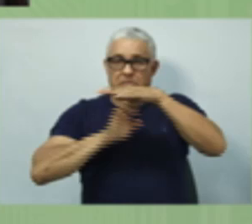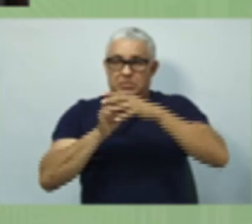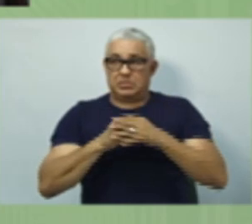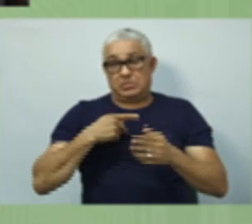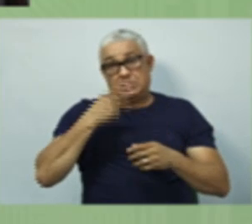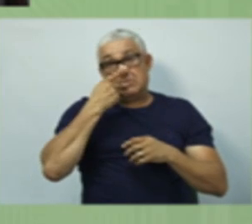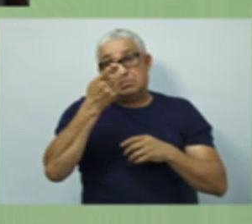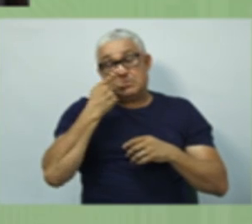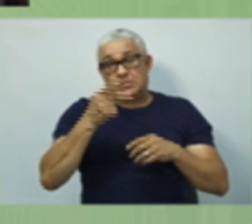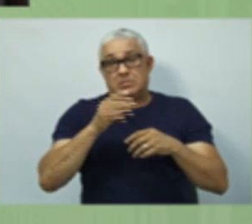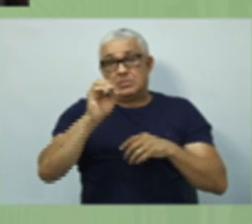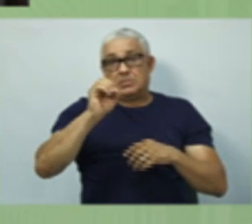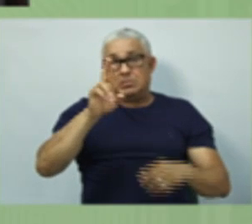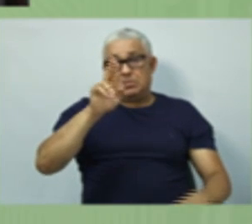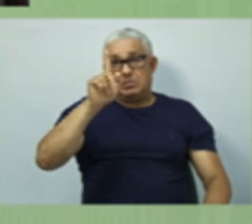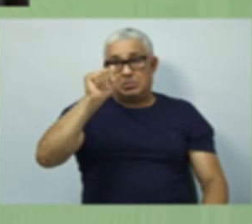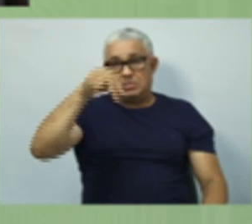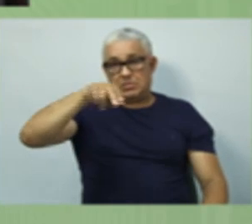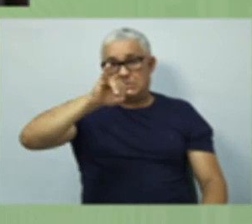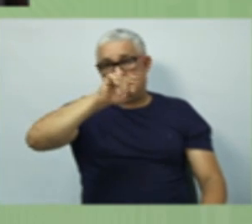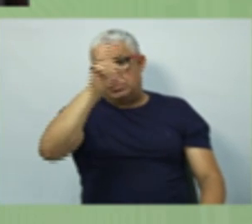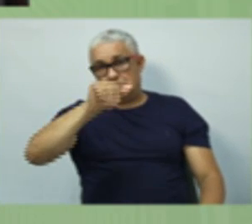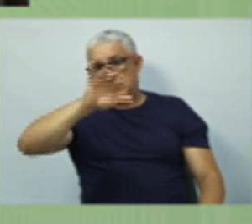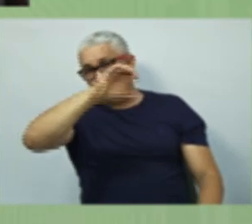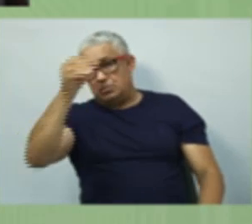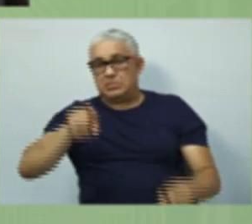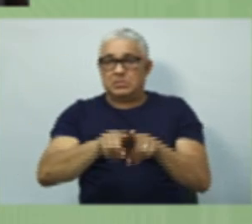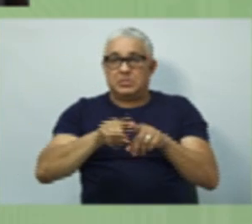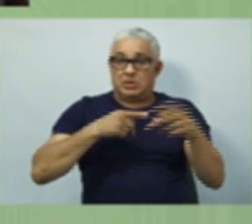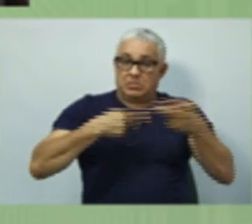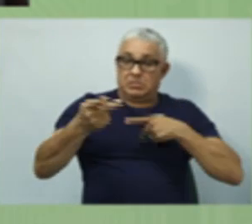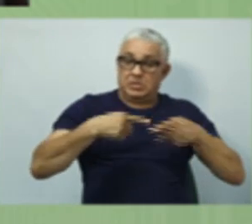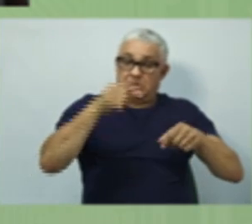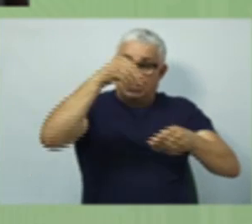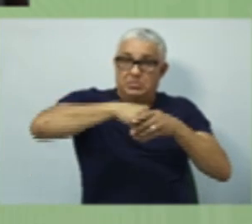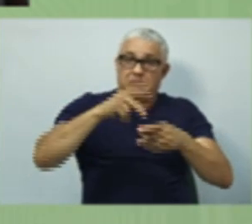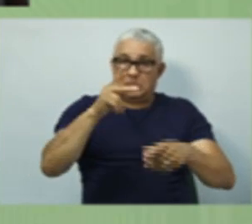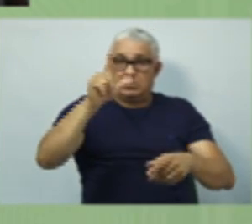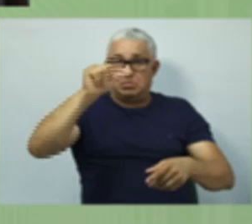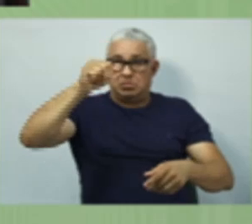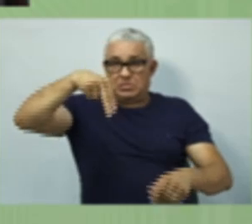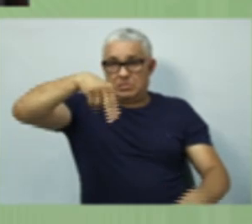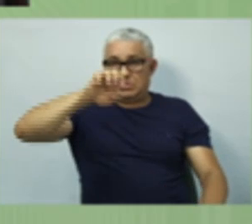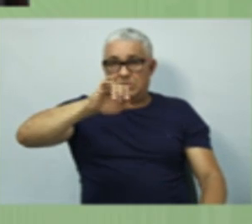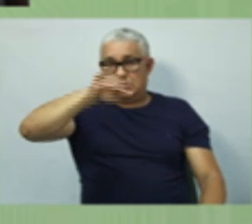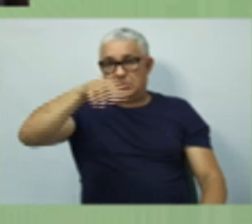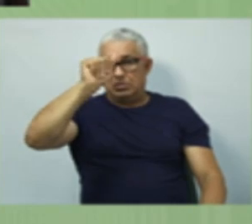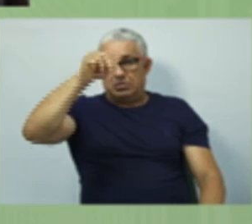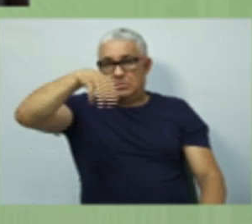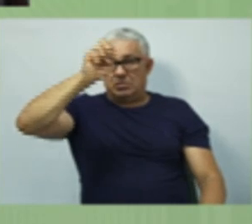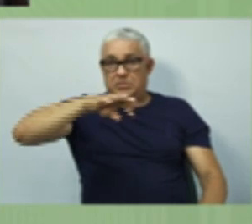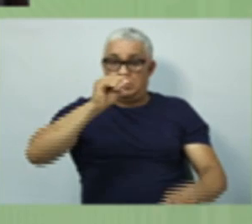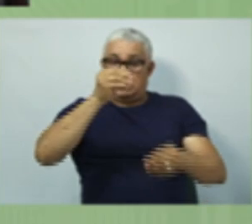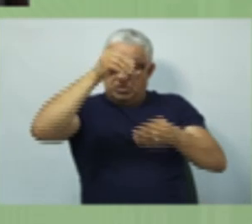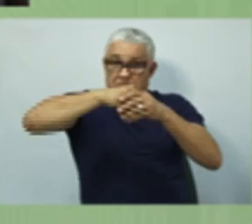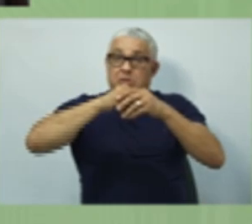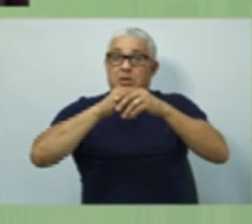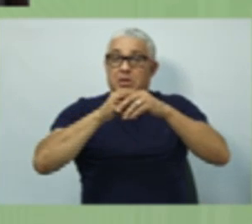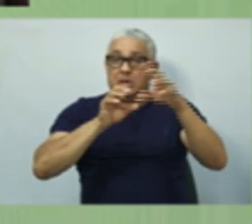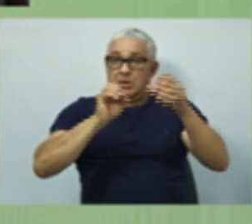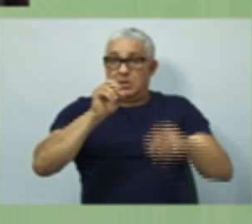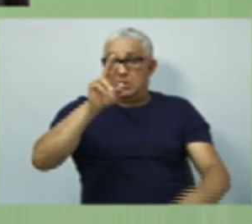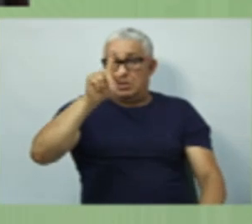eu falo em organização, eu planejei aqui no planejamento, na organização eu vou trazer todos os recursos, sejam